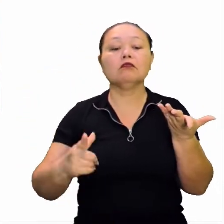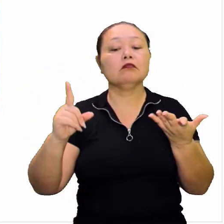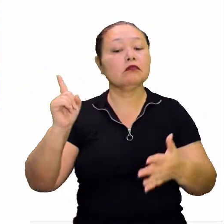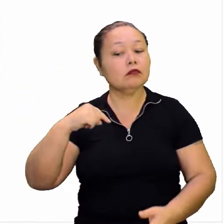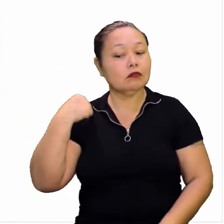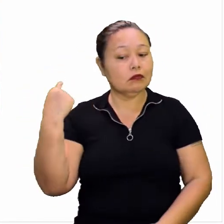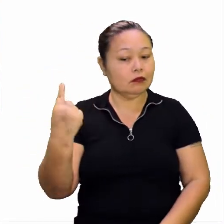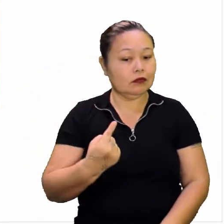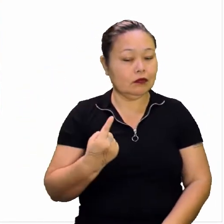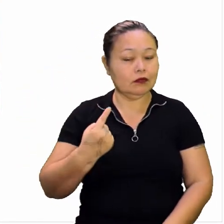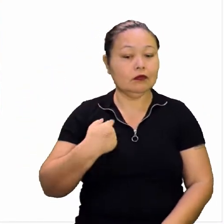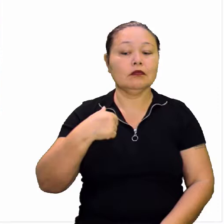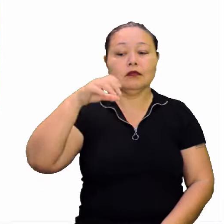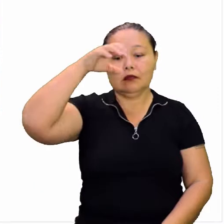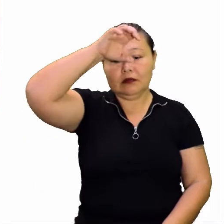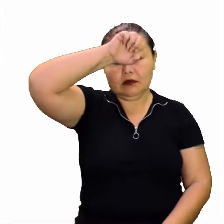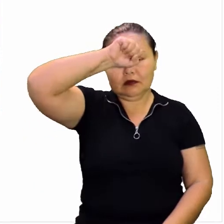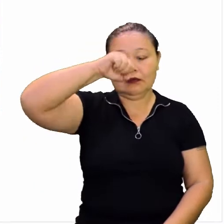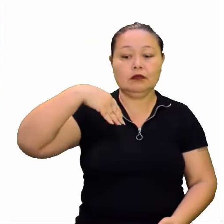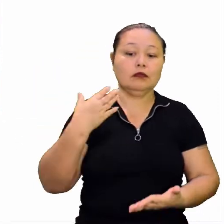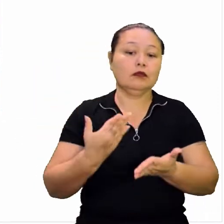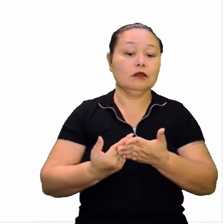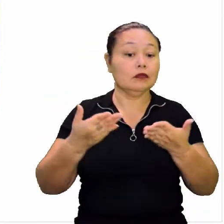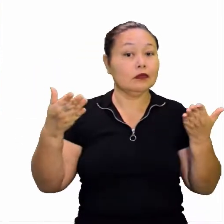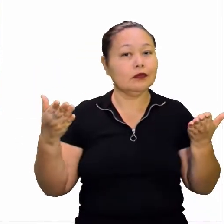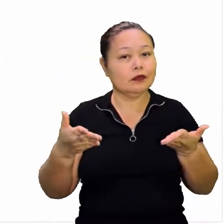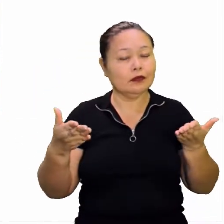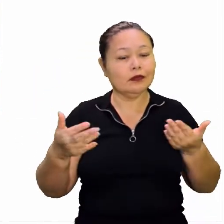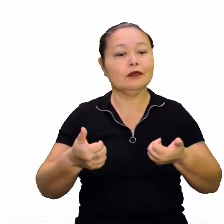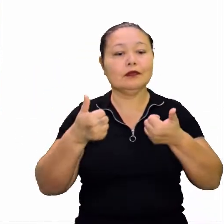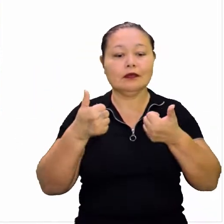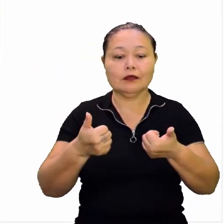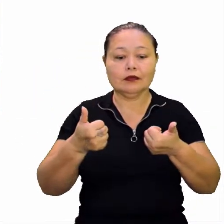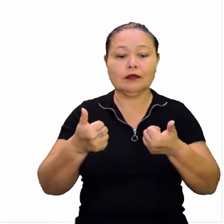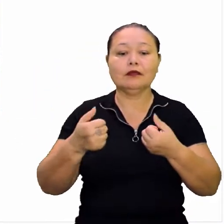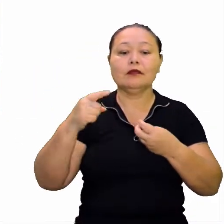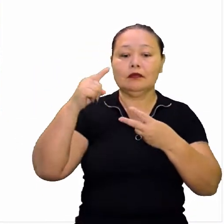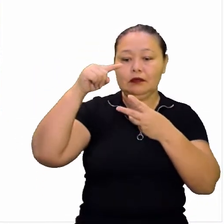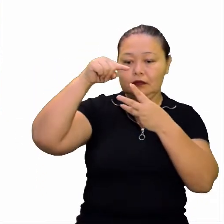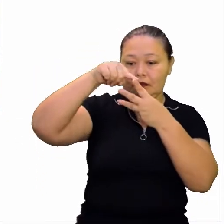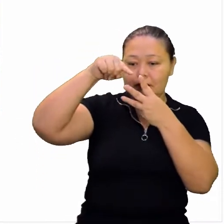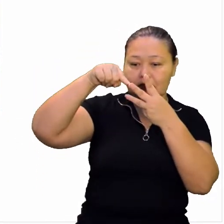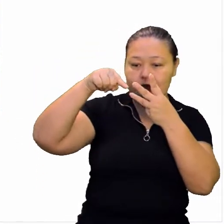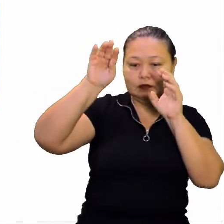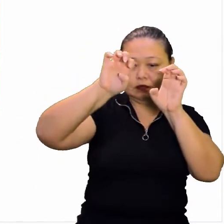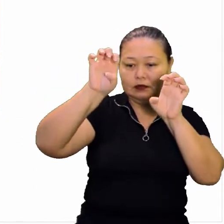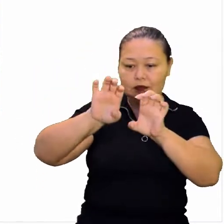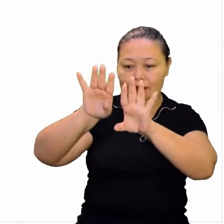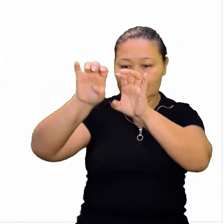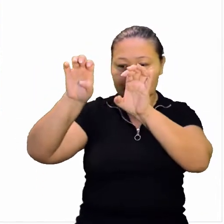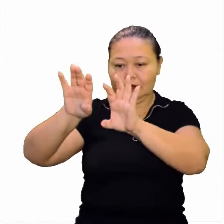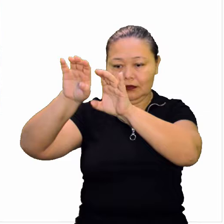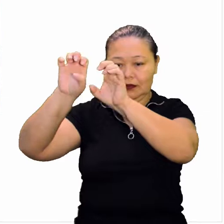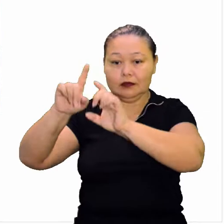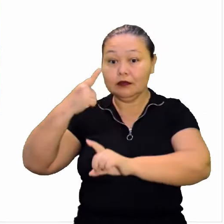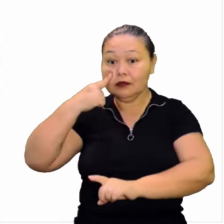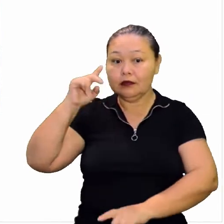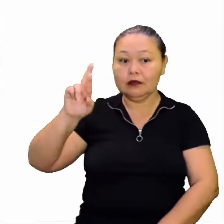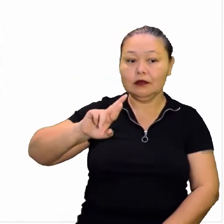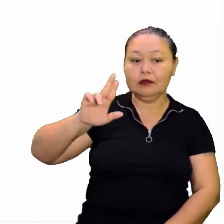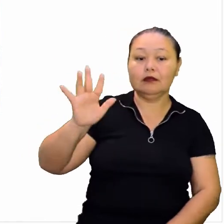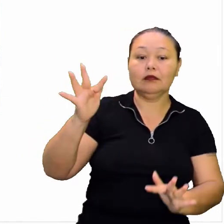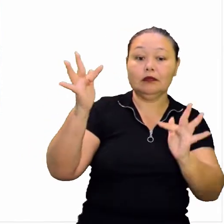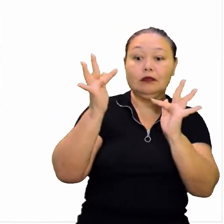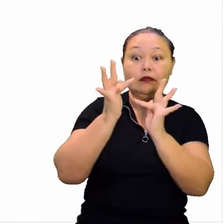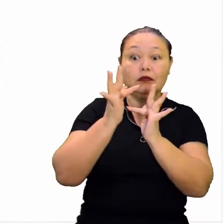nós iremos aprender na aula de hoje, tá bom? Essas estruturas. Logo aqui você vê os